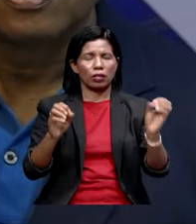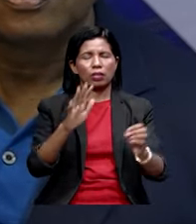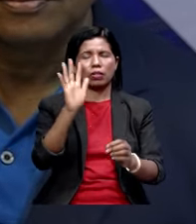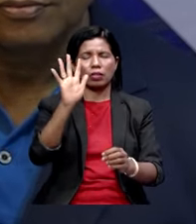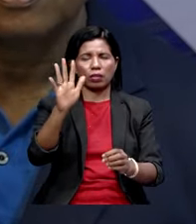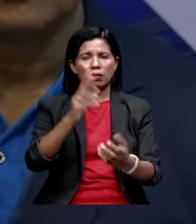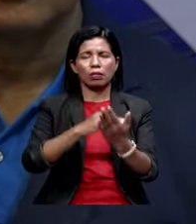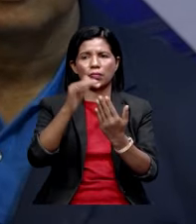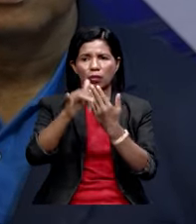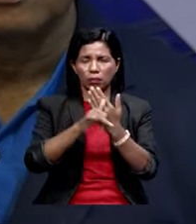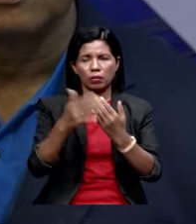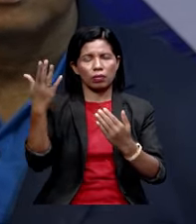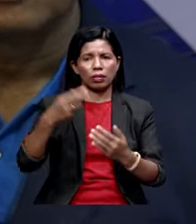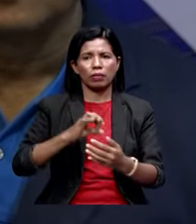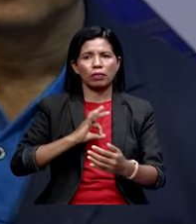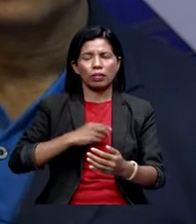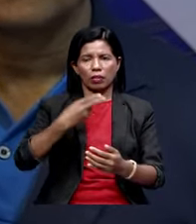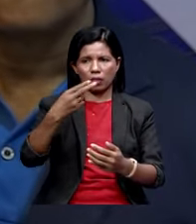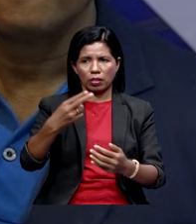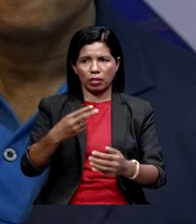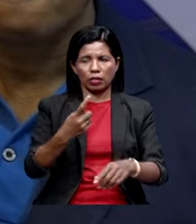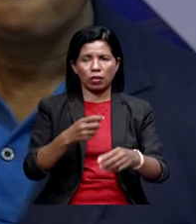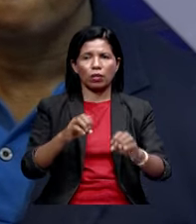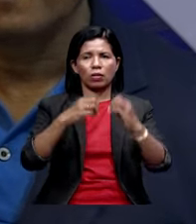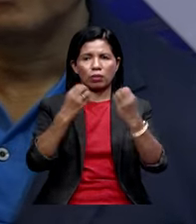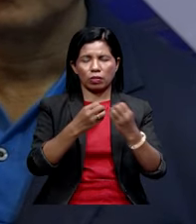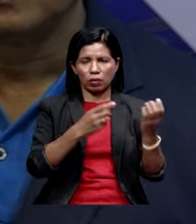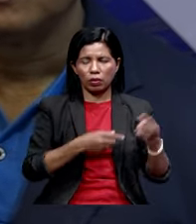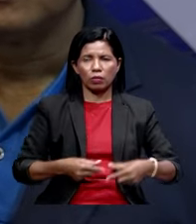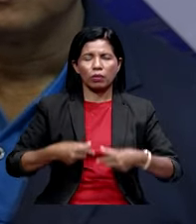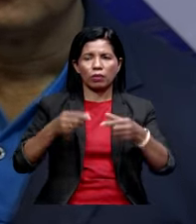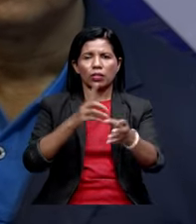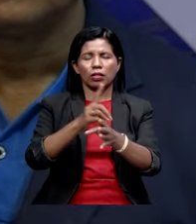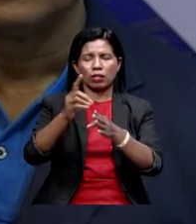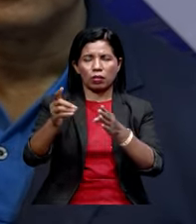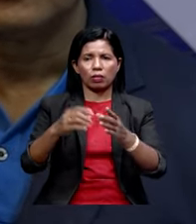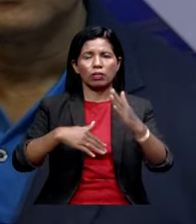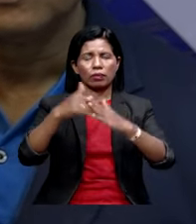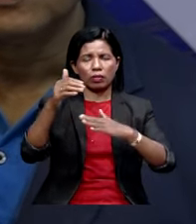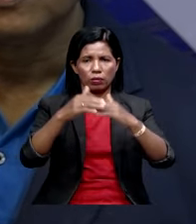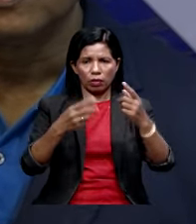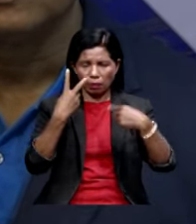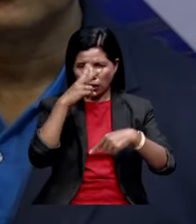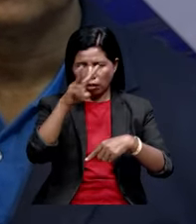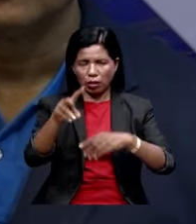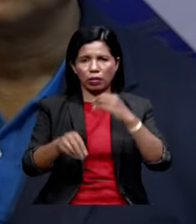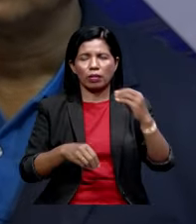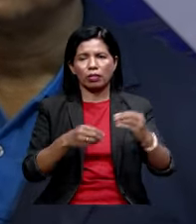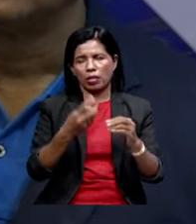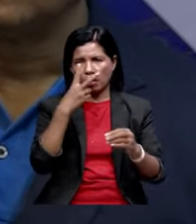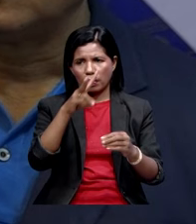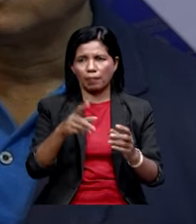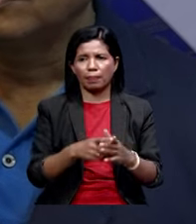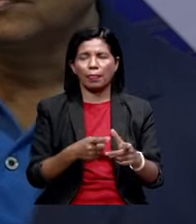que atuaramos? Também é momento naquele fórum samba na direção da infraestrutura, va acompanya sira para tun behare